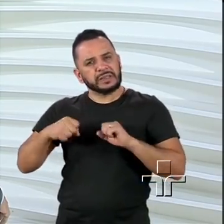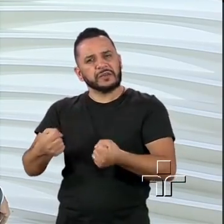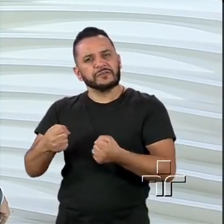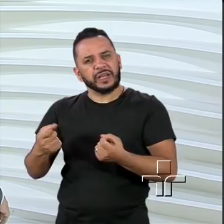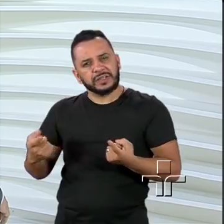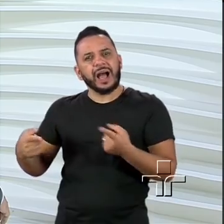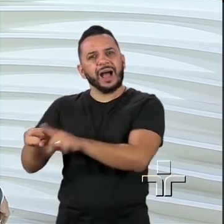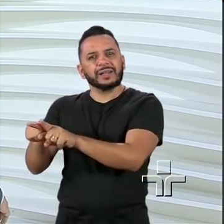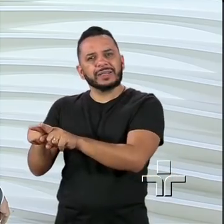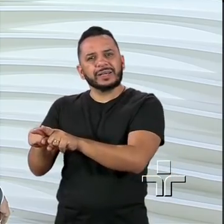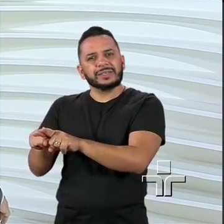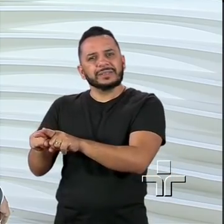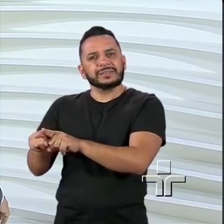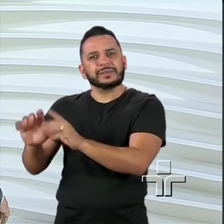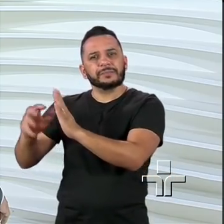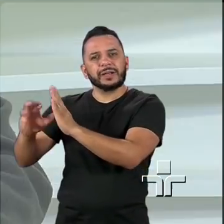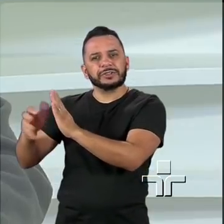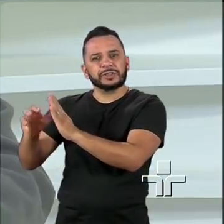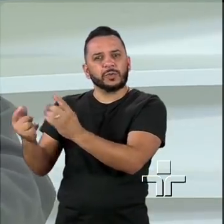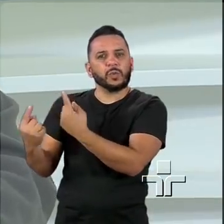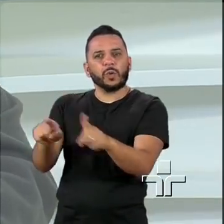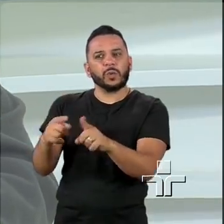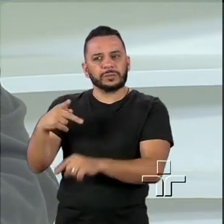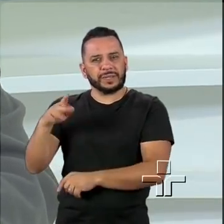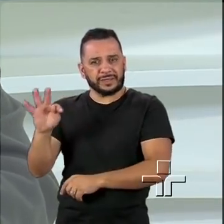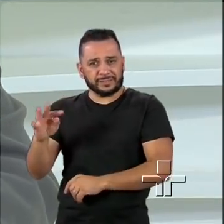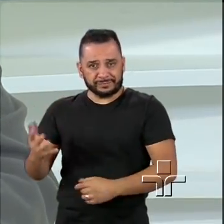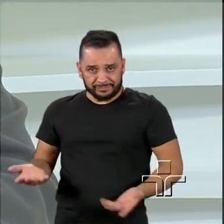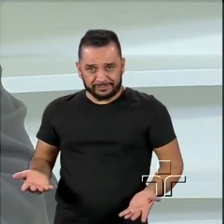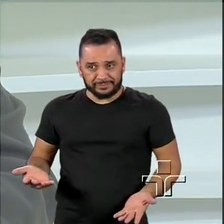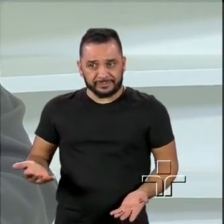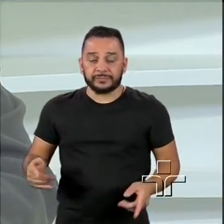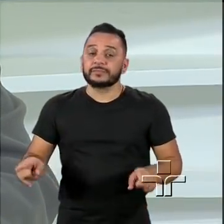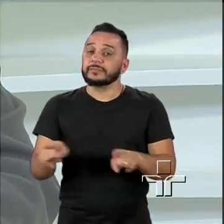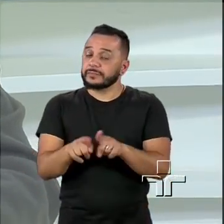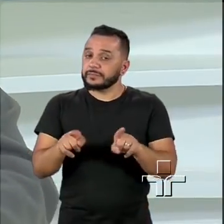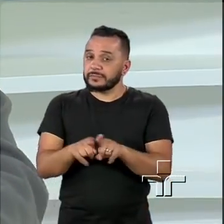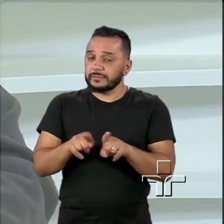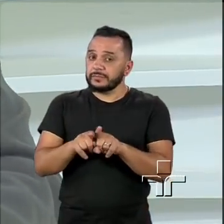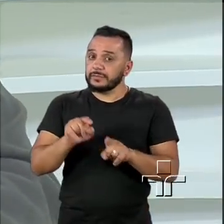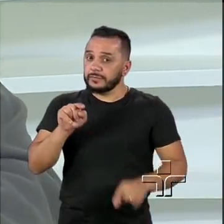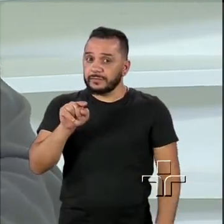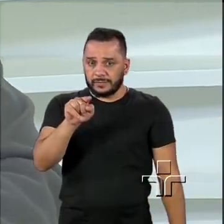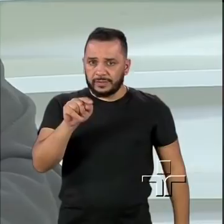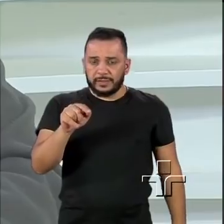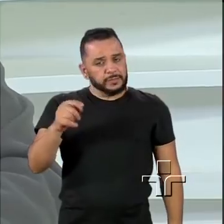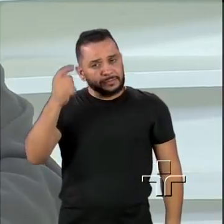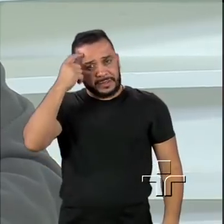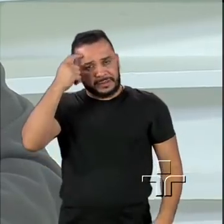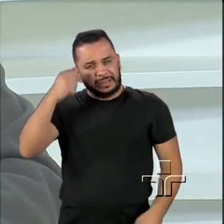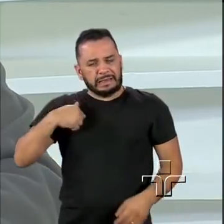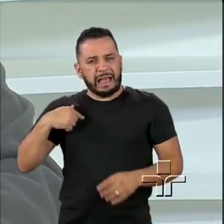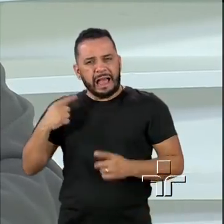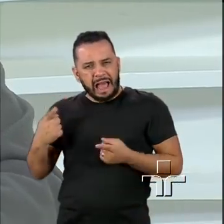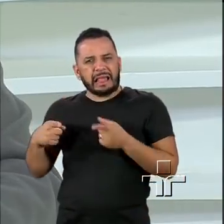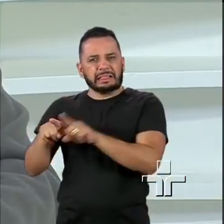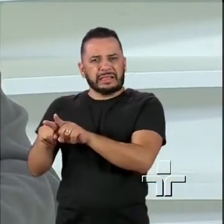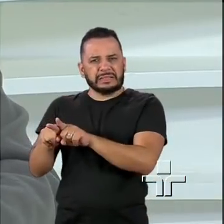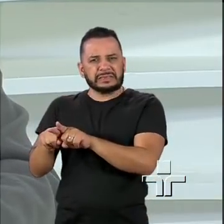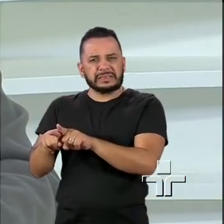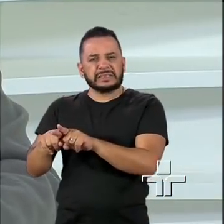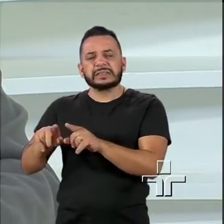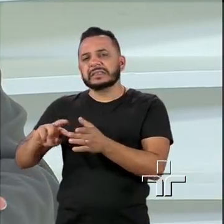setores que golpearam o PT. Em segundo lugar, se o senhor não considera que esta perspectiva de alianças poderia deixar